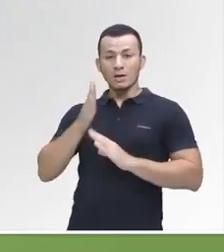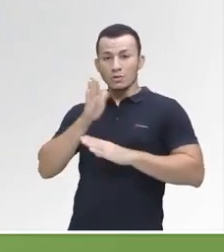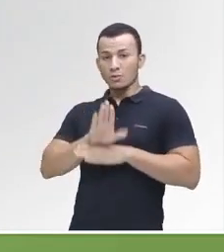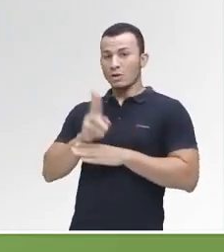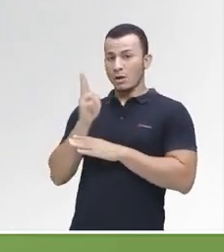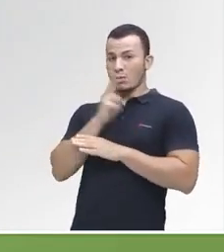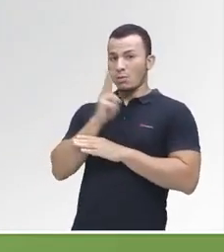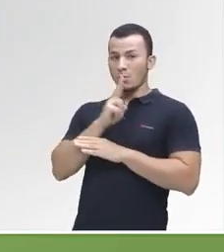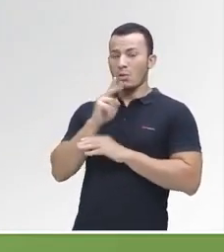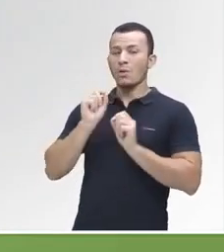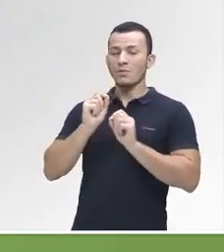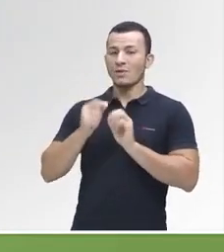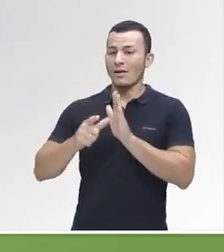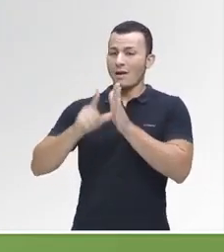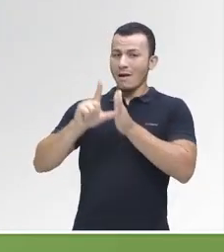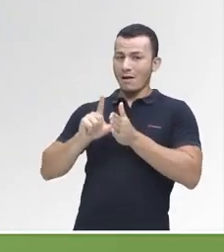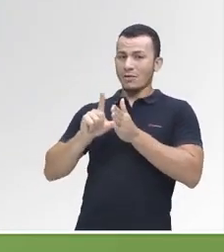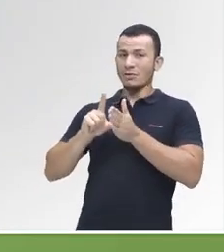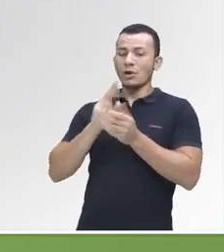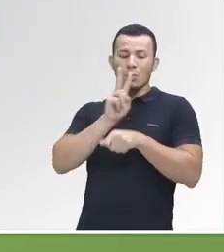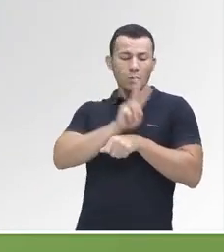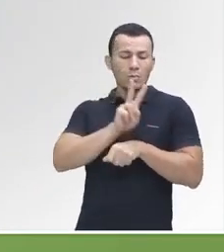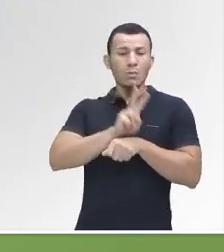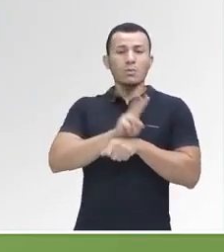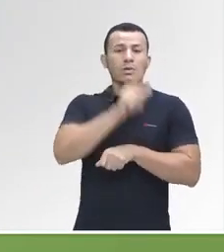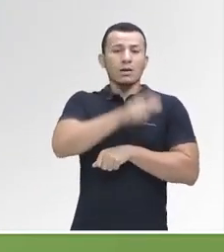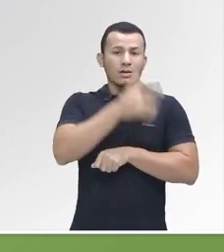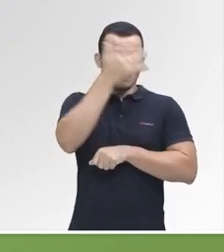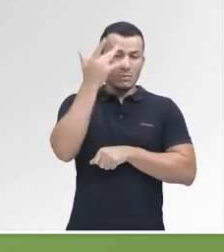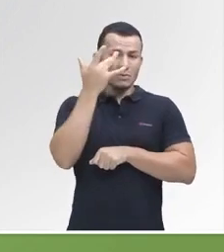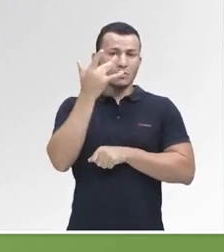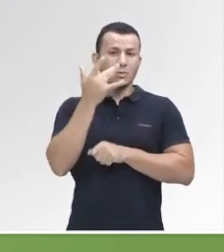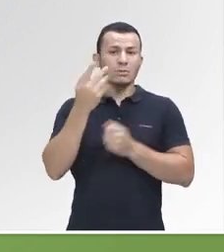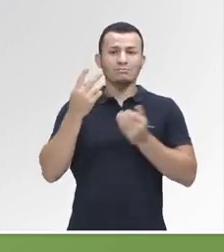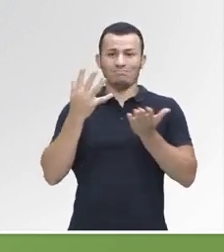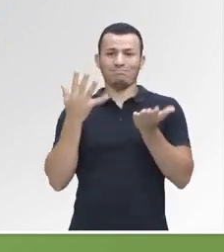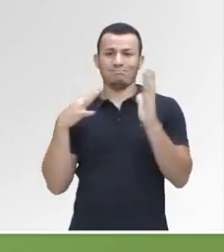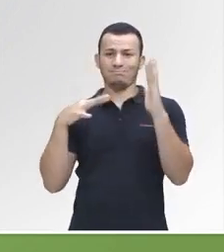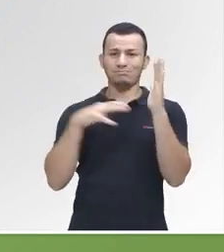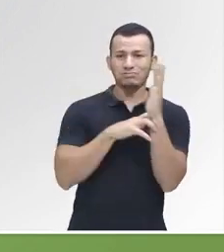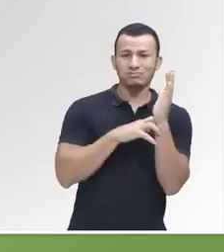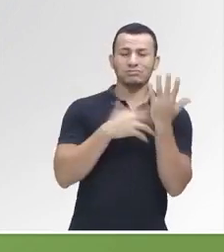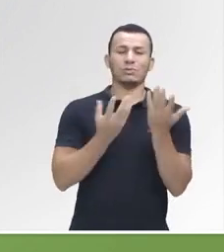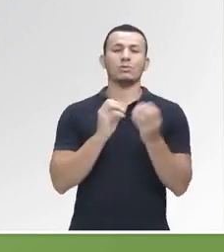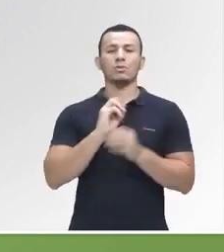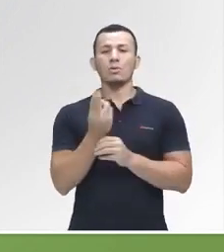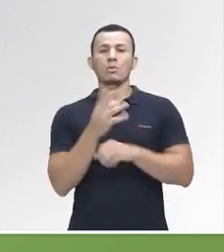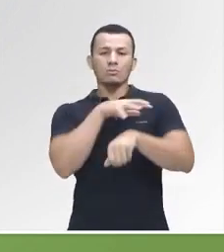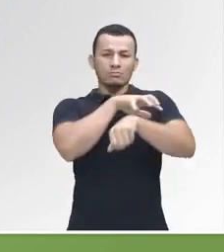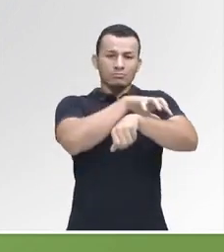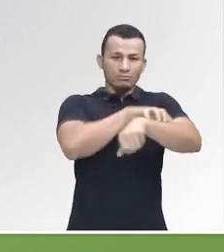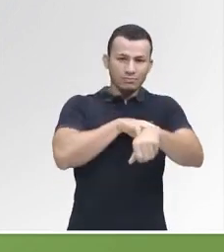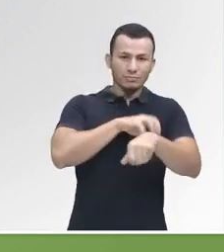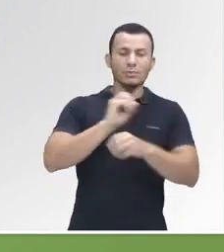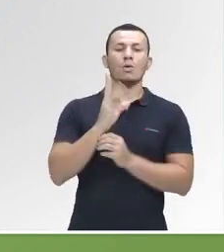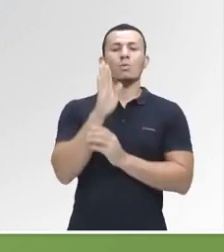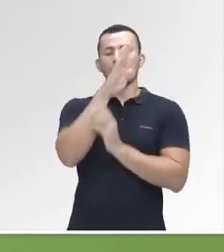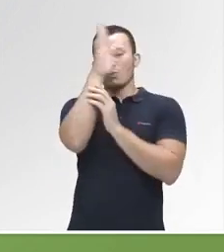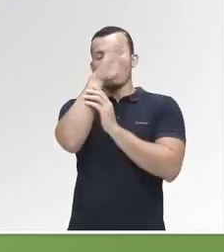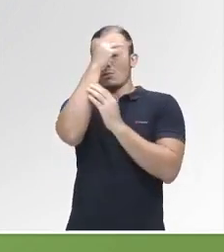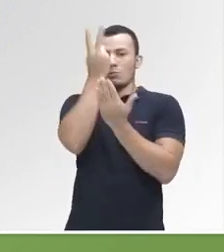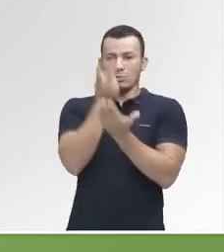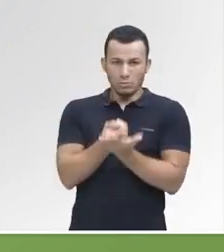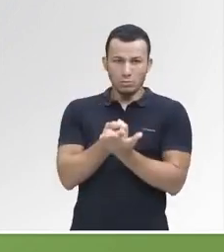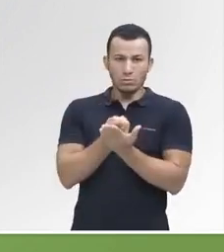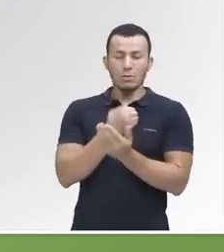para antecipar os cuidados ao indivíduo, vítima de um acidente, ferido, que sofreu mal súbito ou está